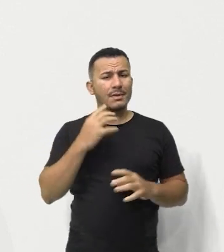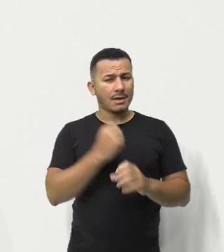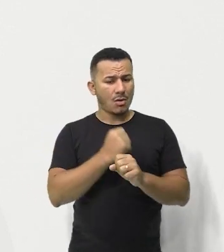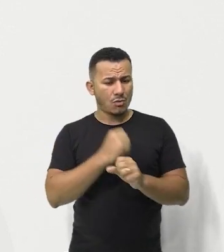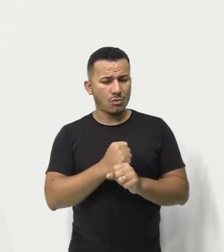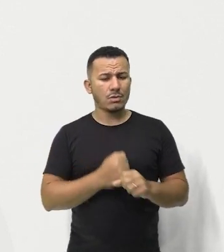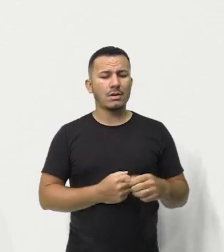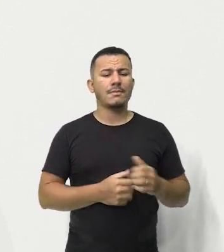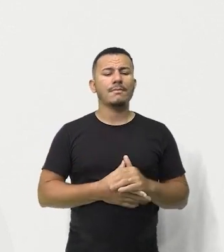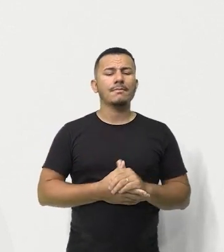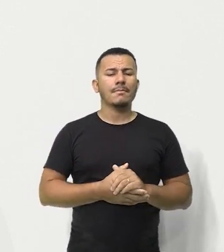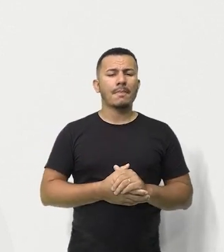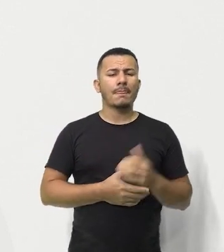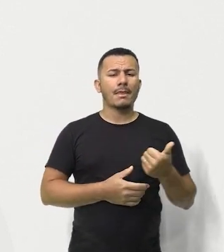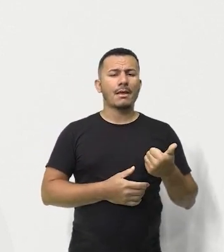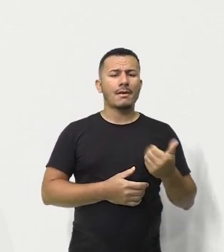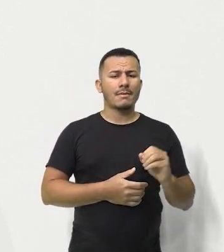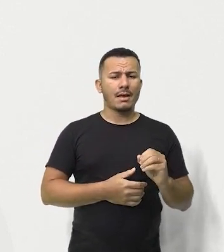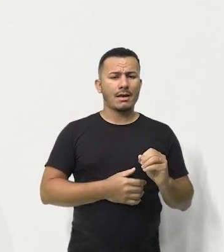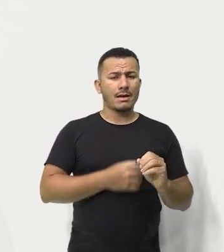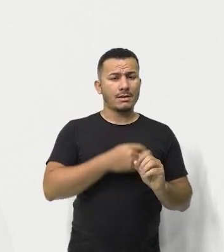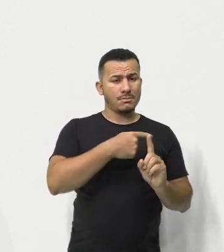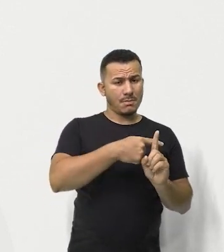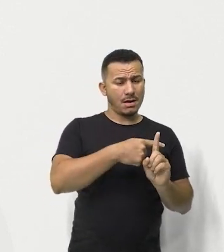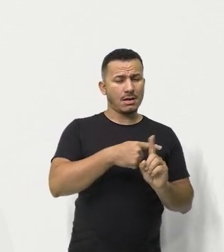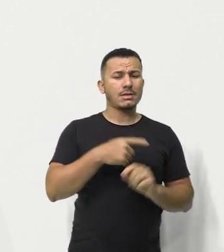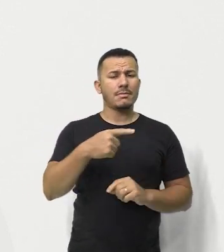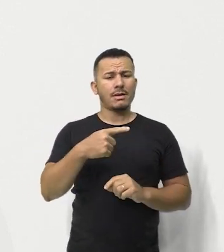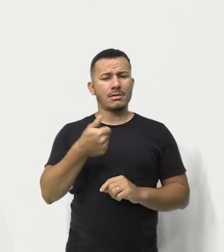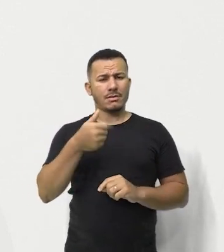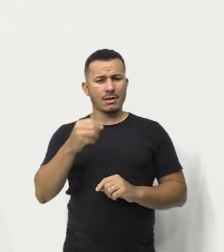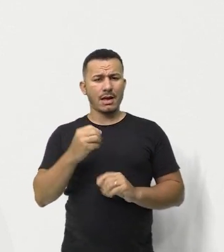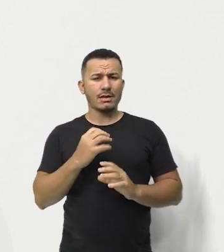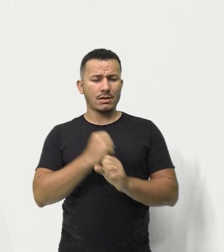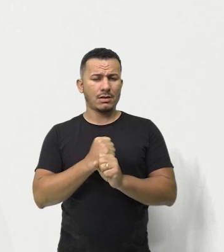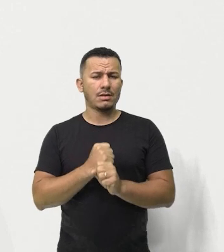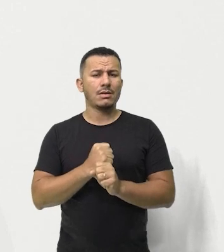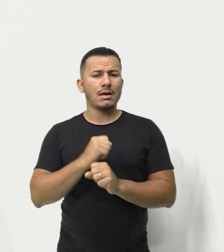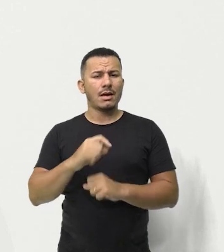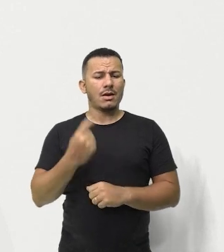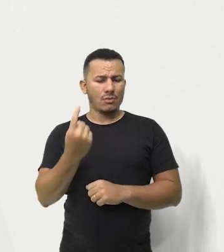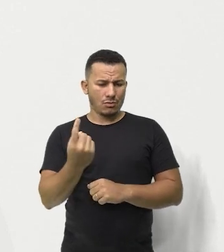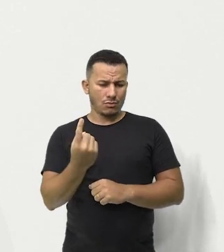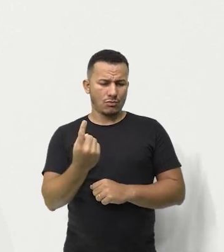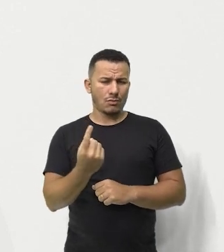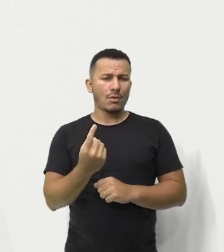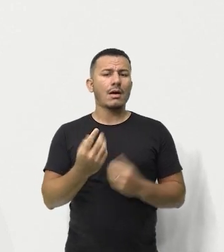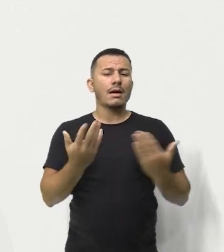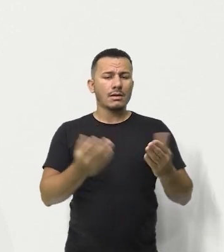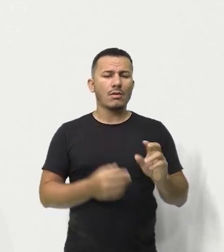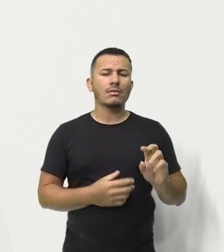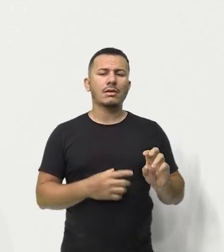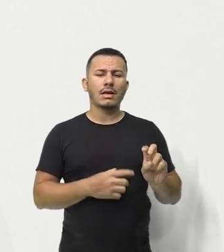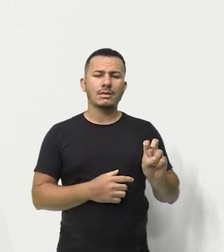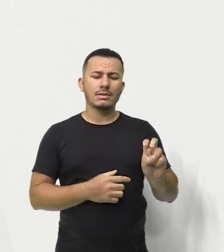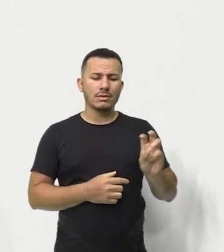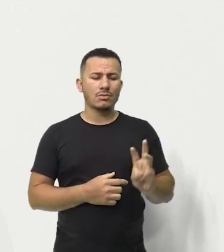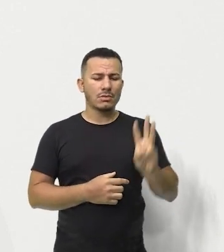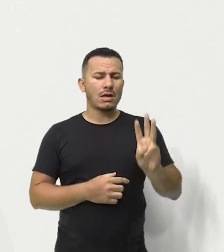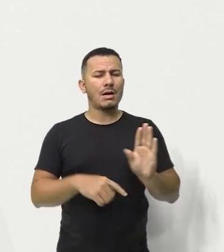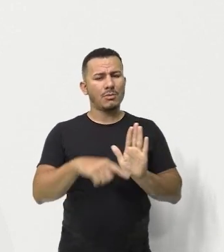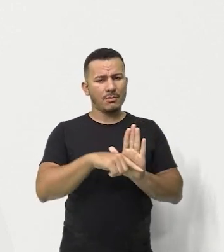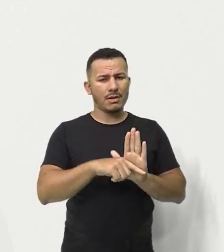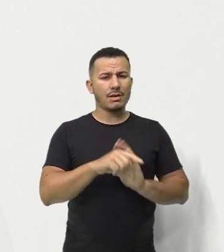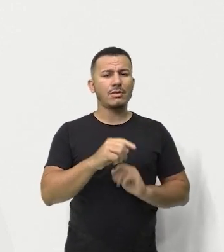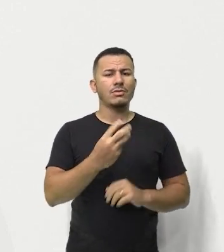Ó. Mais 10 com menos 10, zerou. O que sobrou? 5W menos